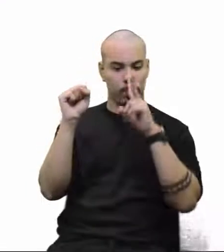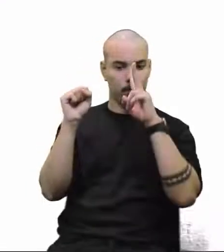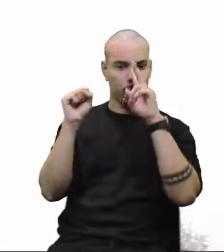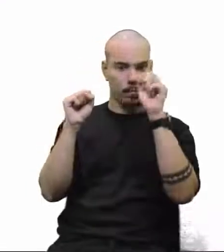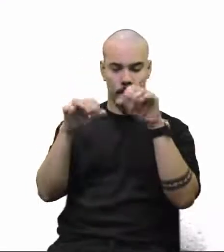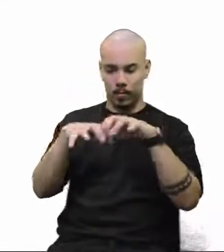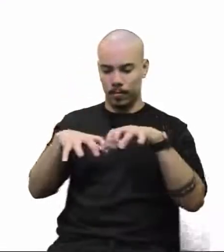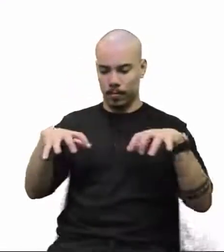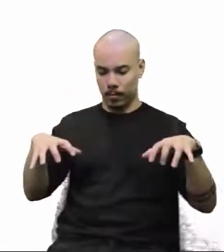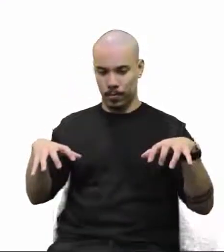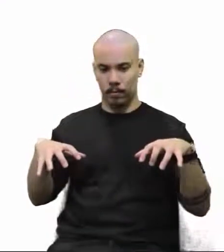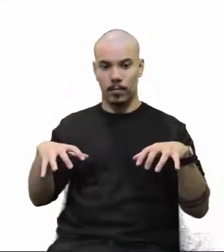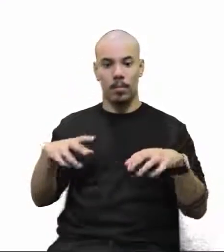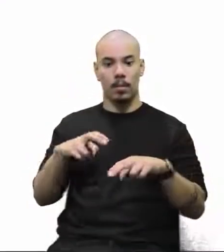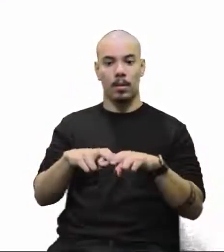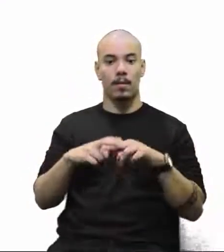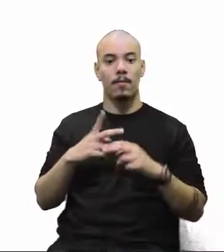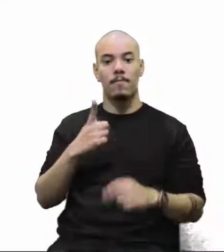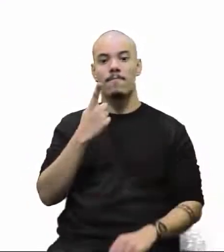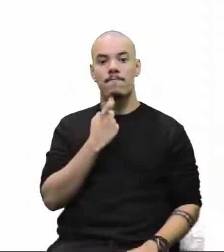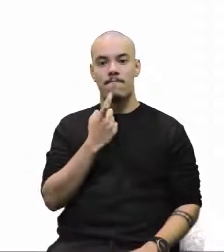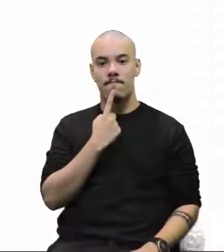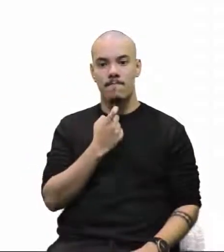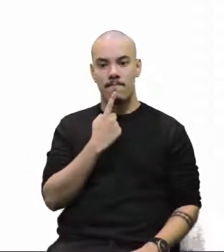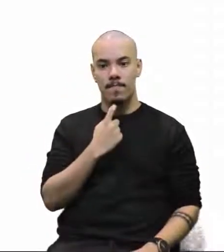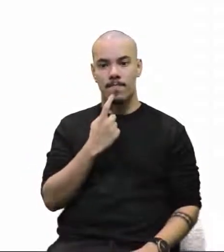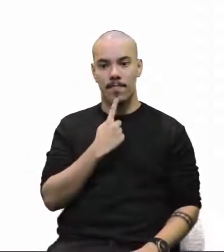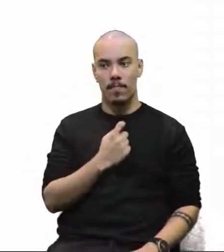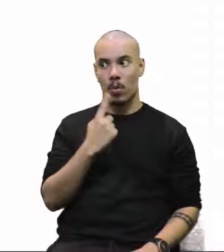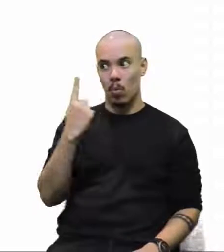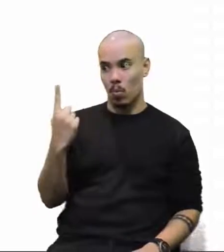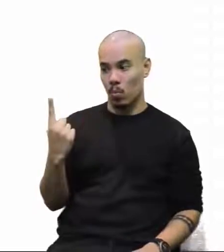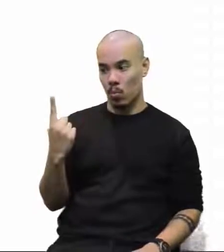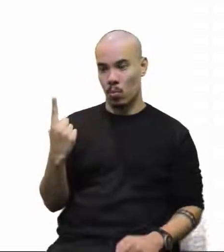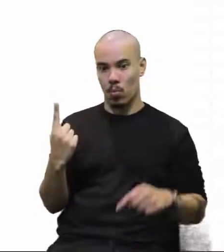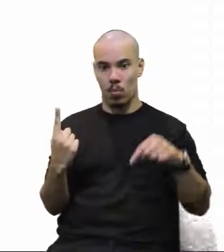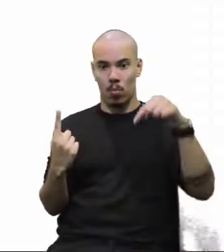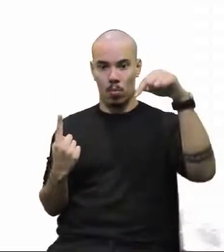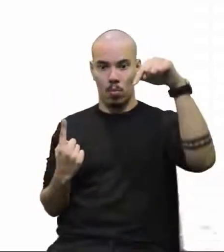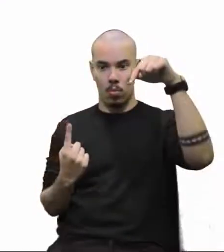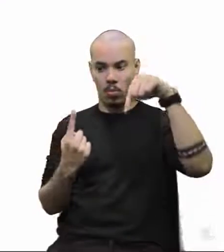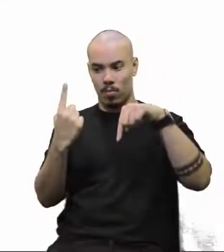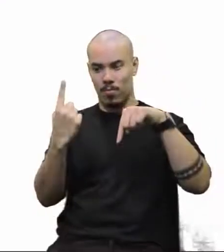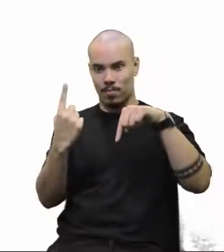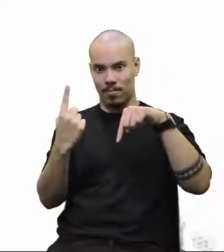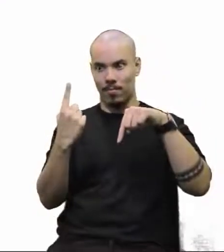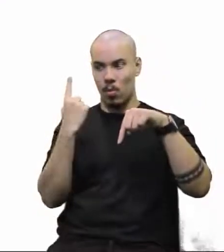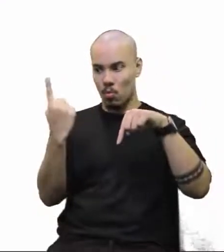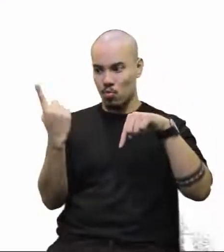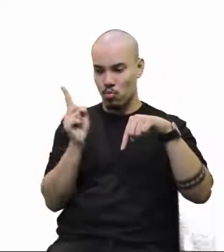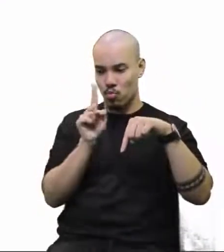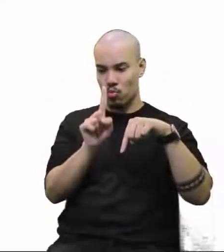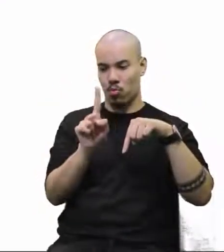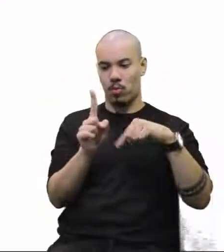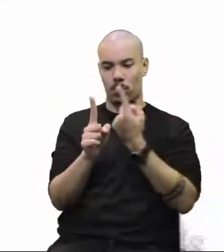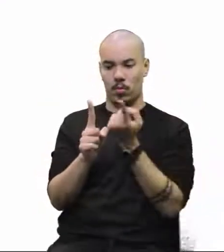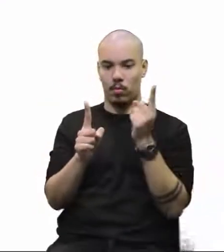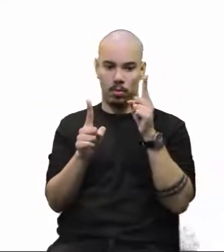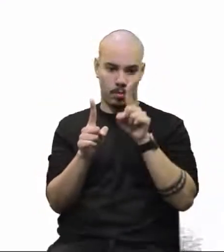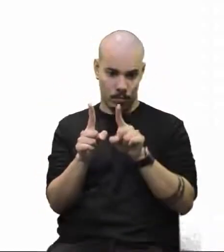magnéticas, né? Tá até em vermelho ali, porque é de um lado e do outro, né? Isso. Então, aqui eu tenho a ação de duas,